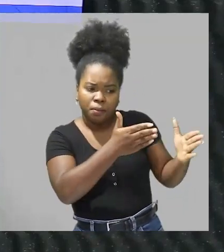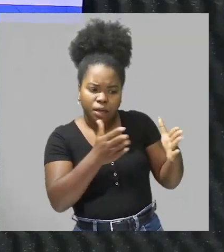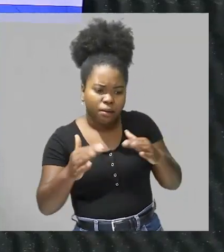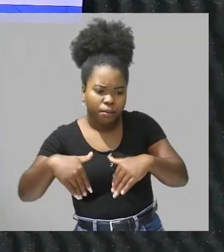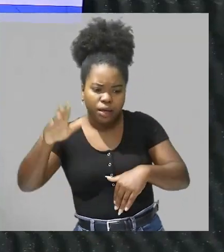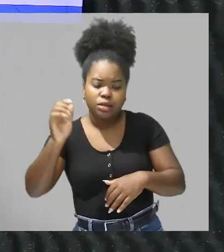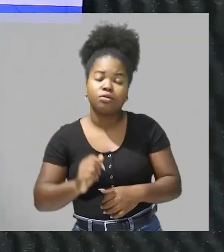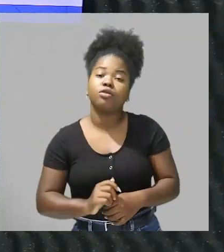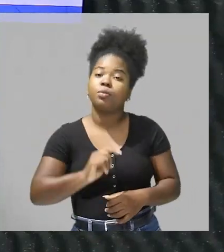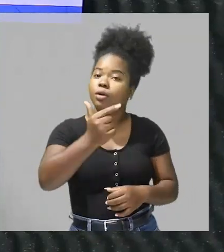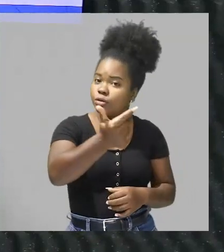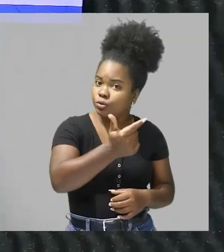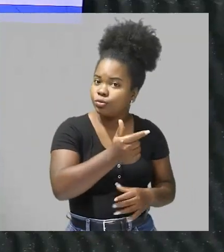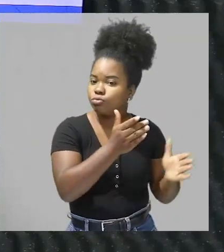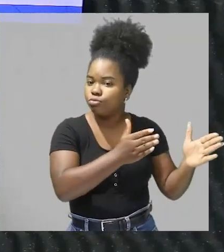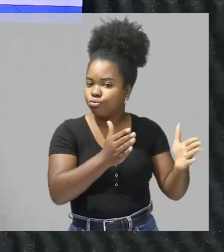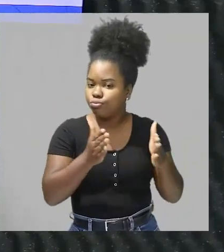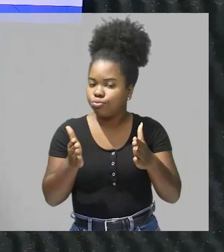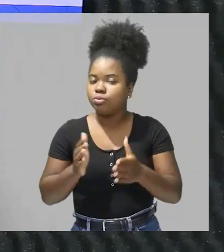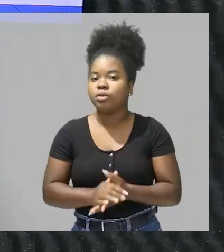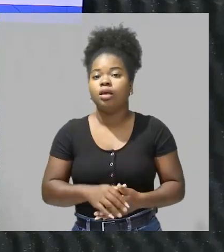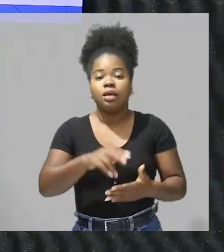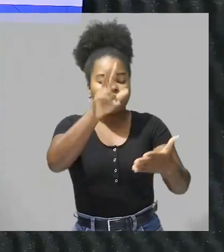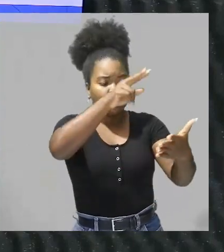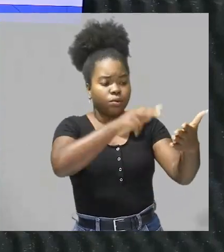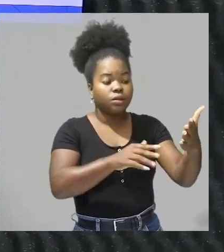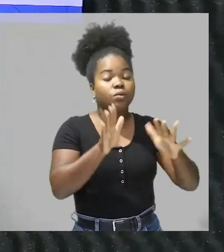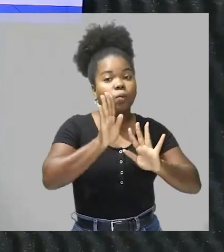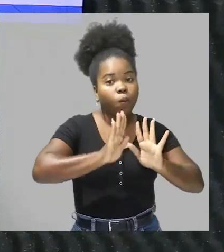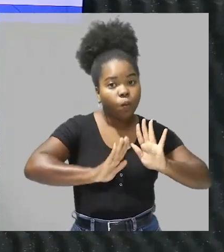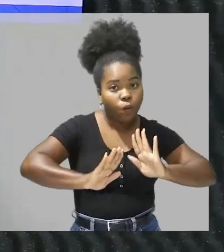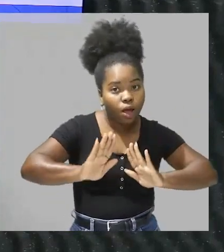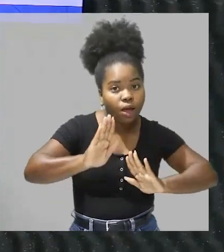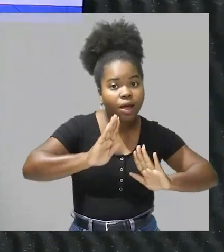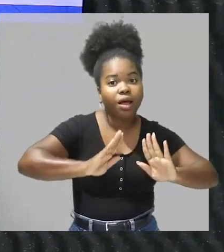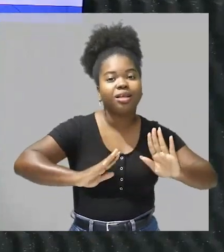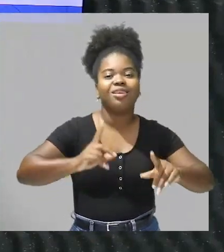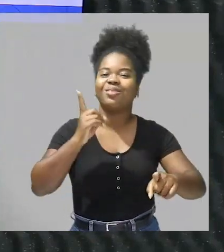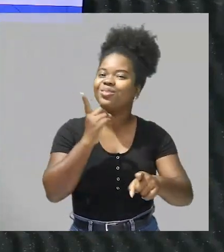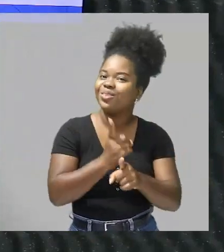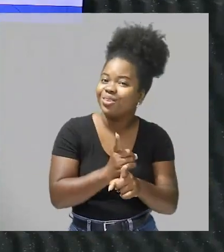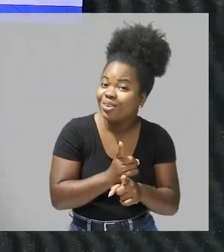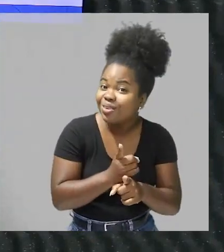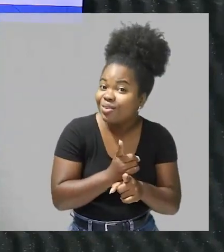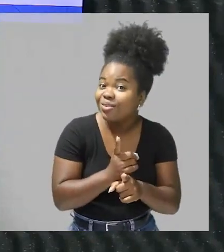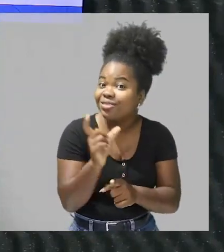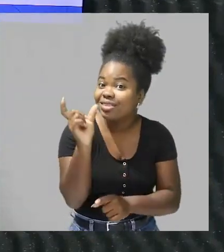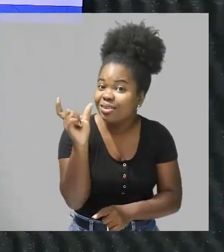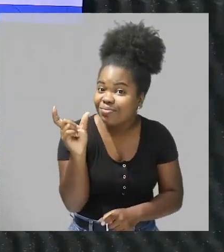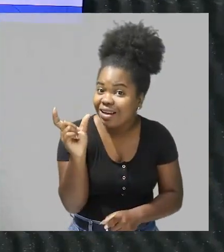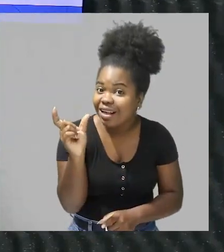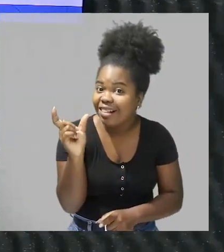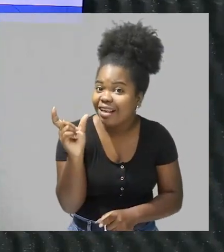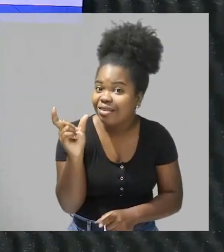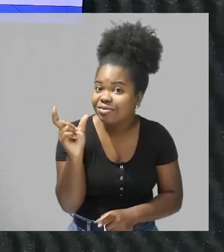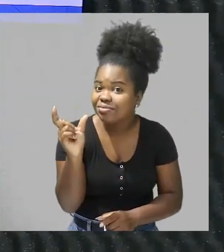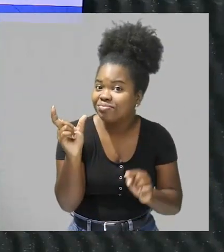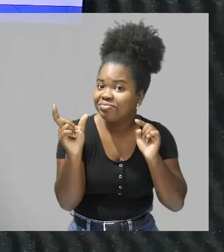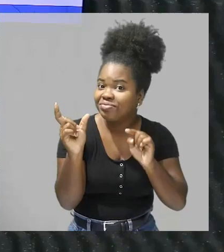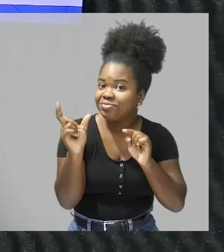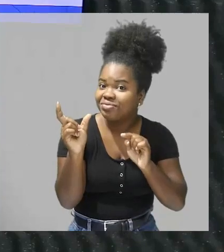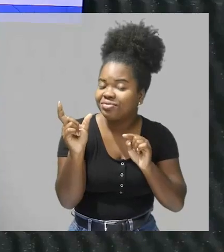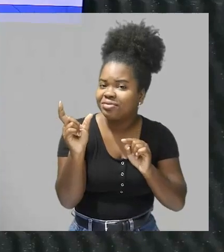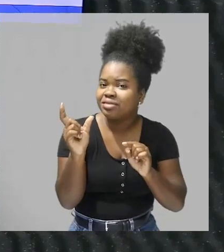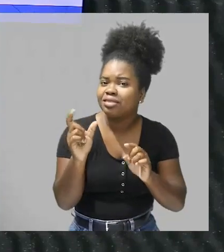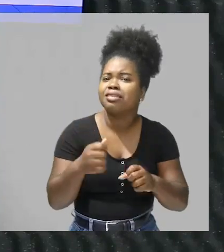outras etapas então lendo com cuidado ok eu encontro essa palavra que uma palavra chave